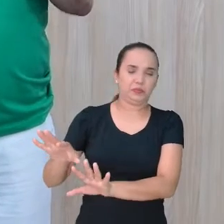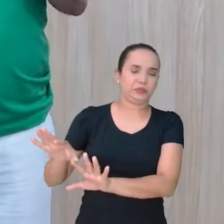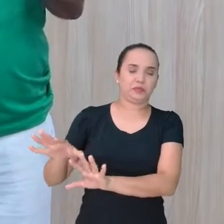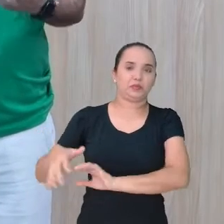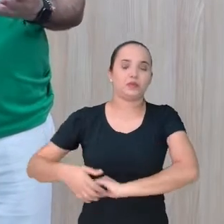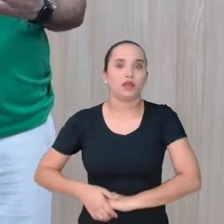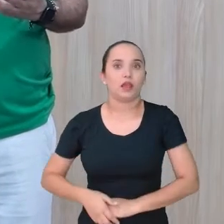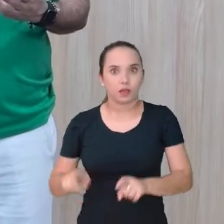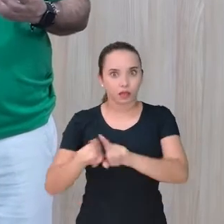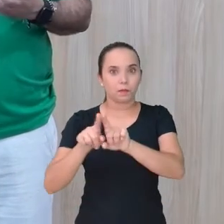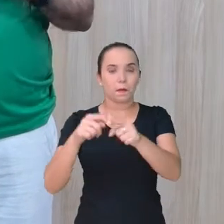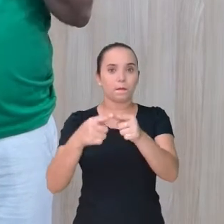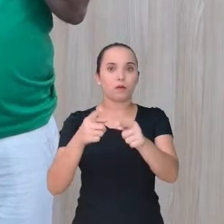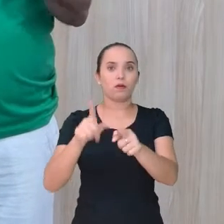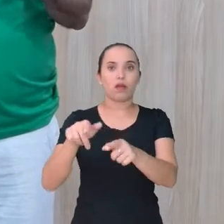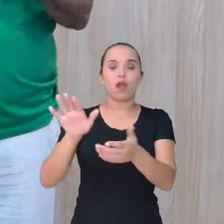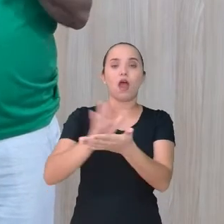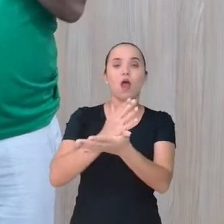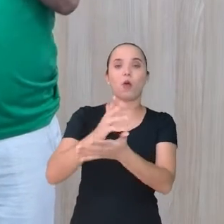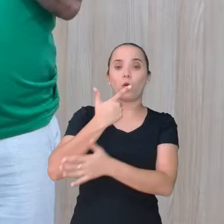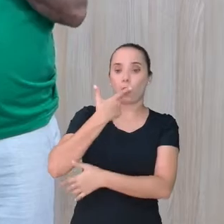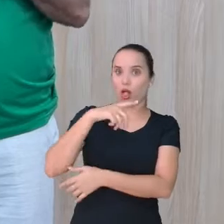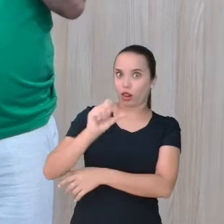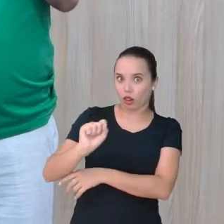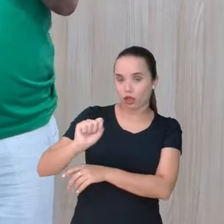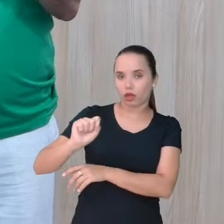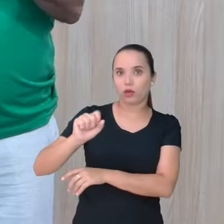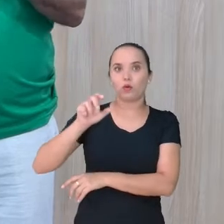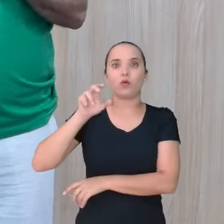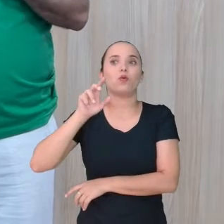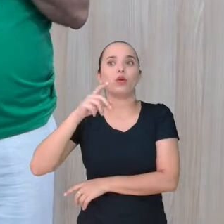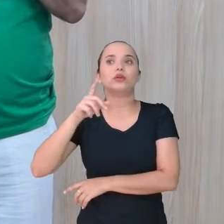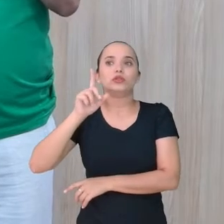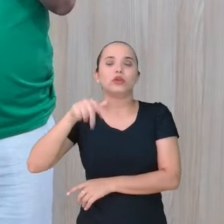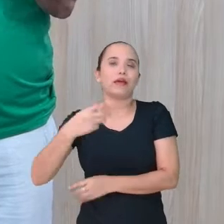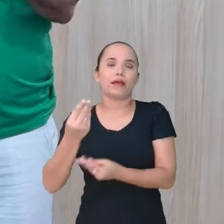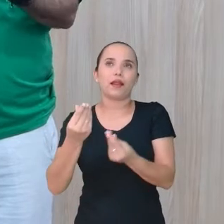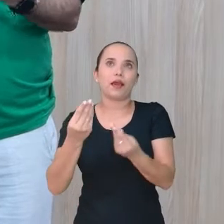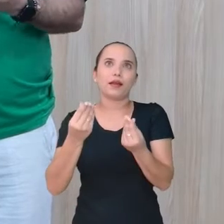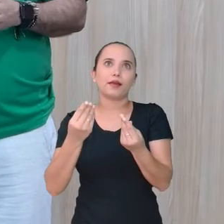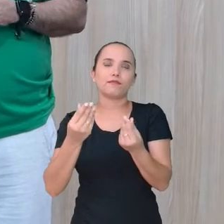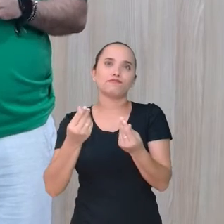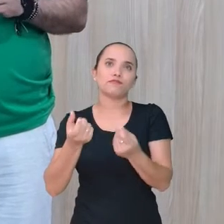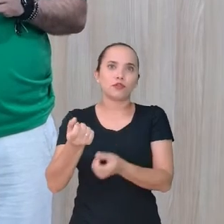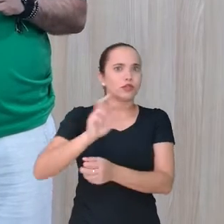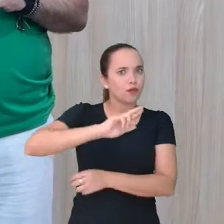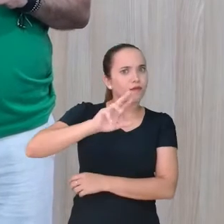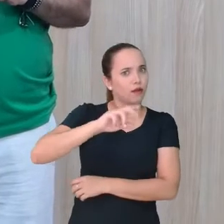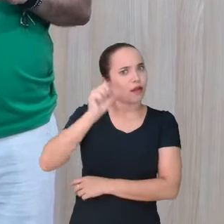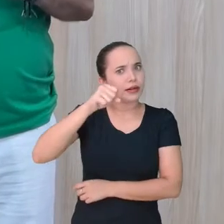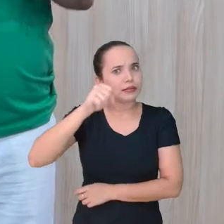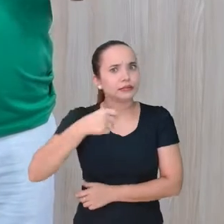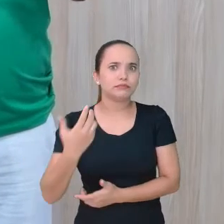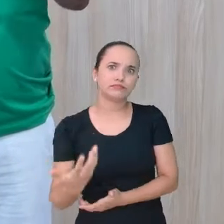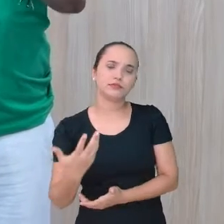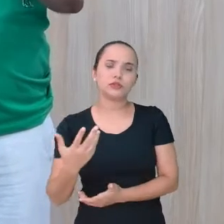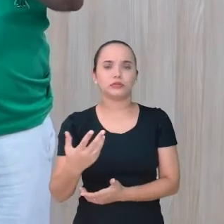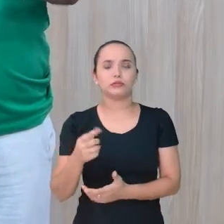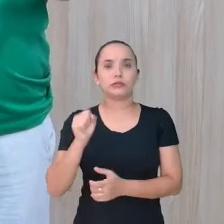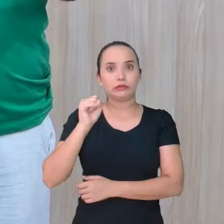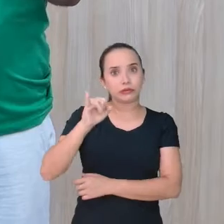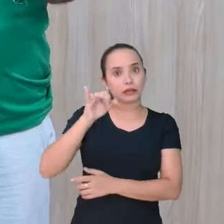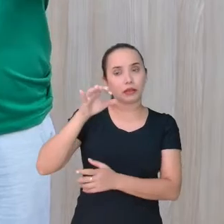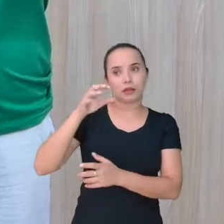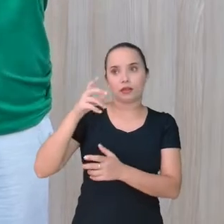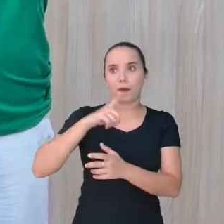os idiomas germânicos eram idiomas, né, falados de forma mais gutural, né. Se você pegar qualquer clipe de uma